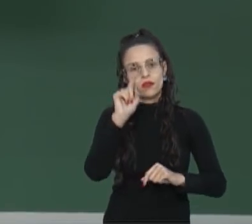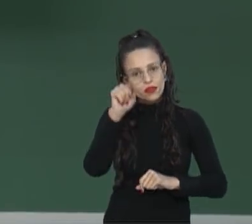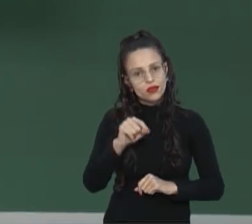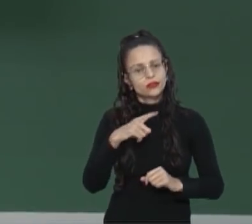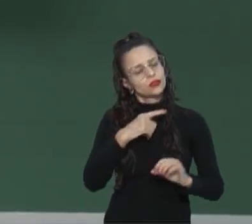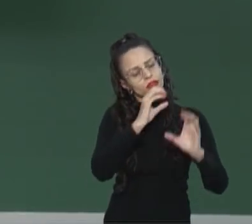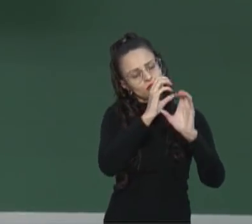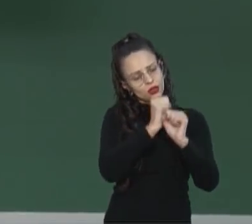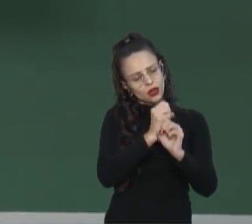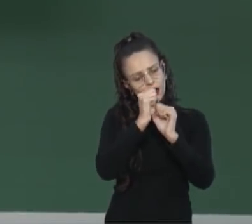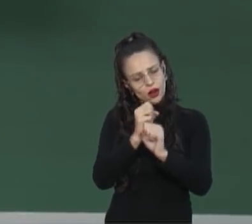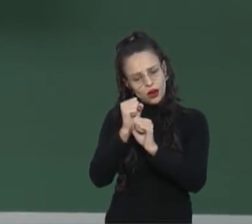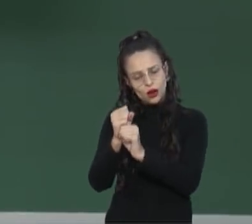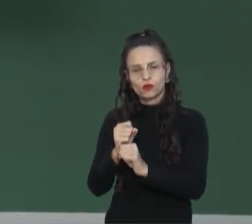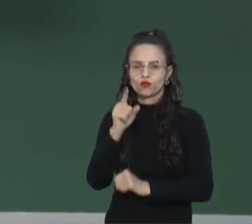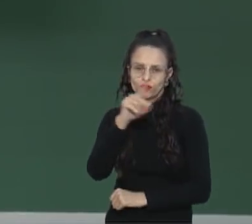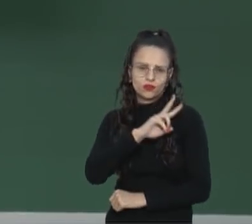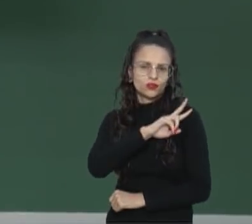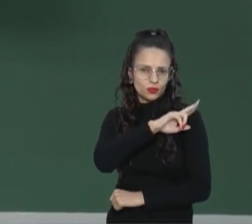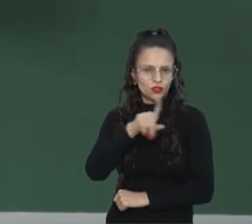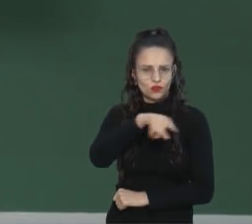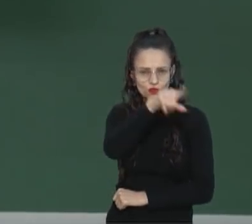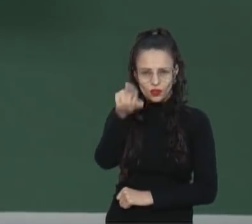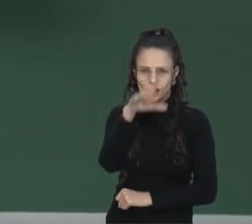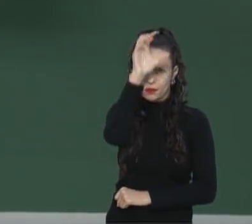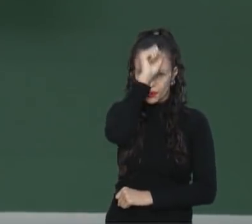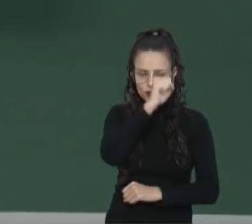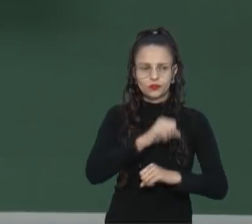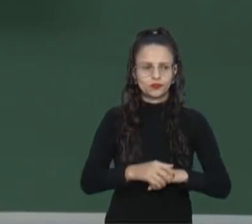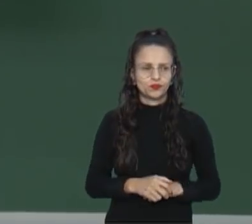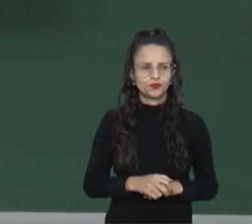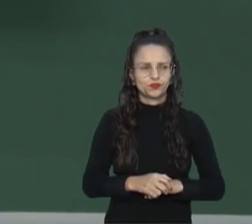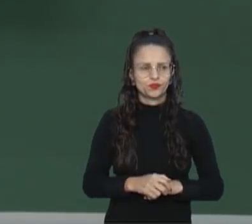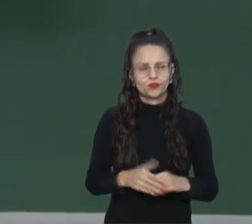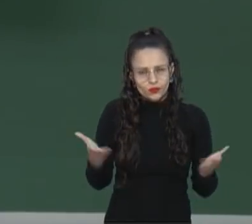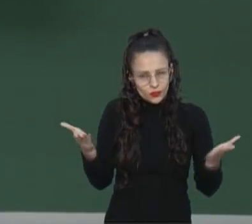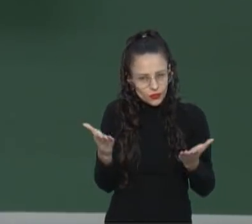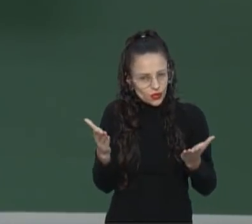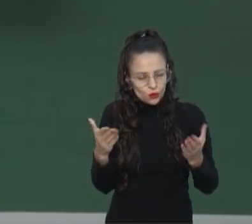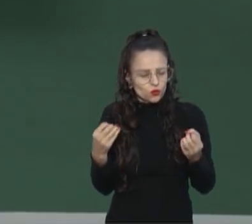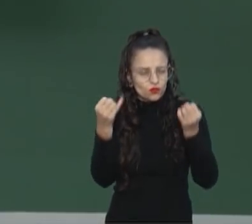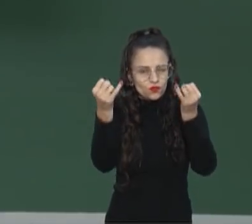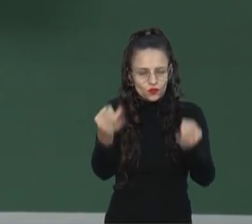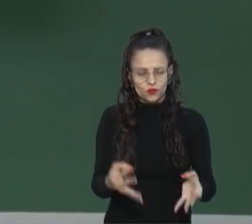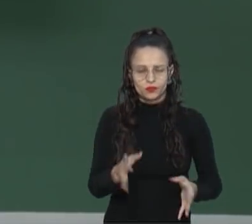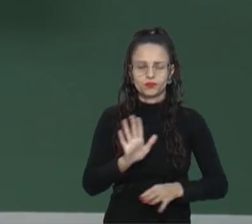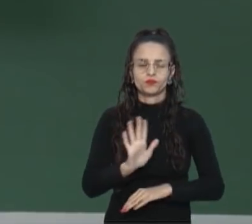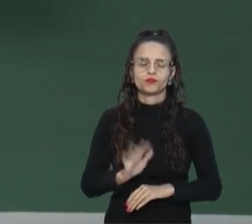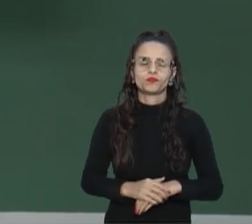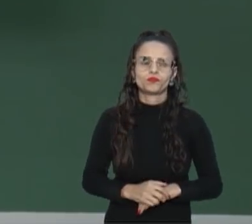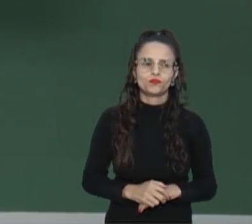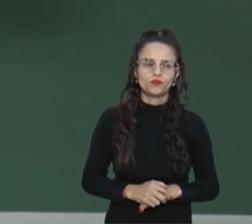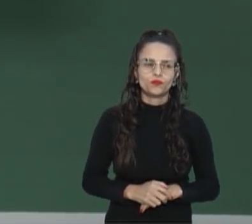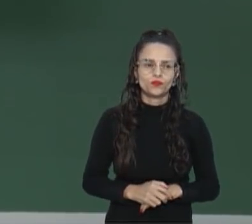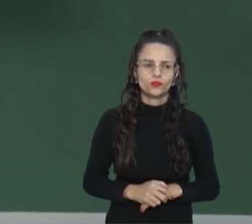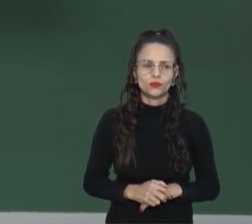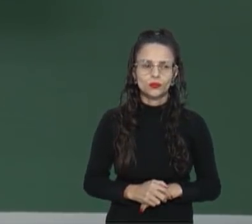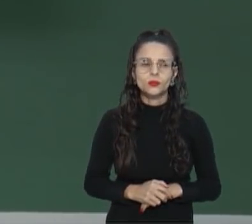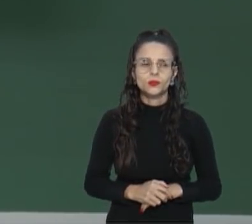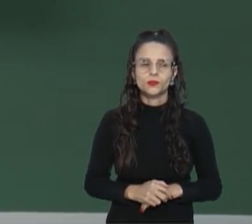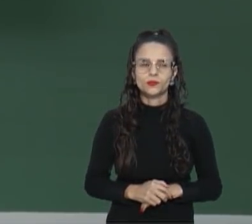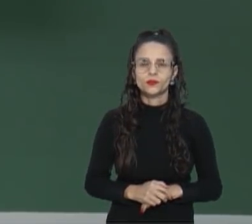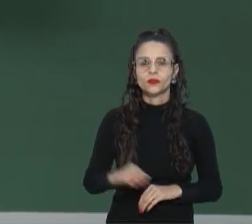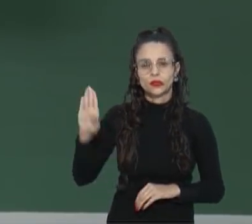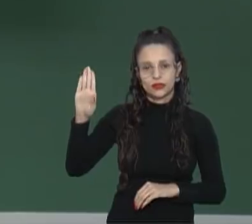todo um cálculo que lá no ensino médio será passado para vocês, que por agora a gente não vai focar nele, correto? Para as bases,